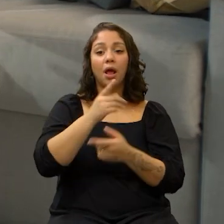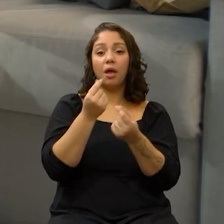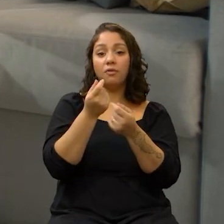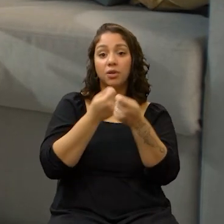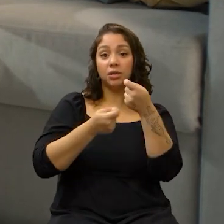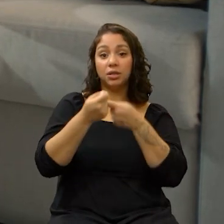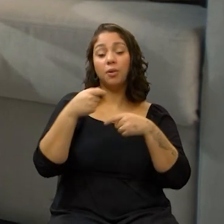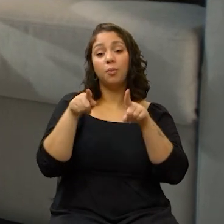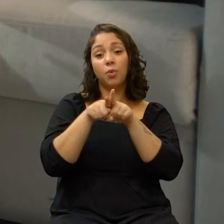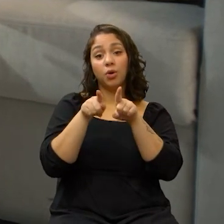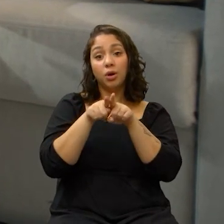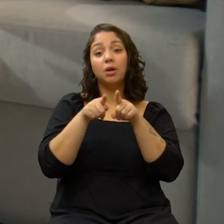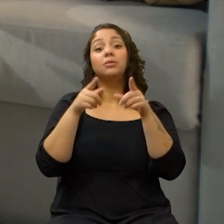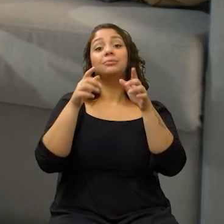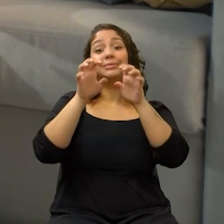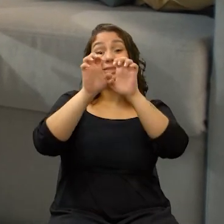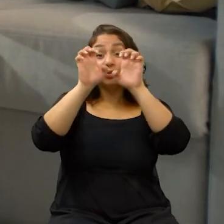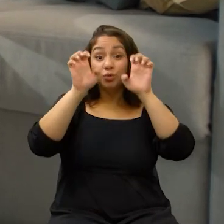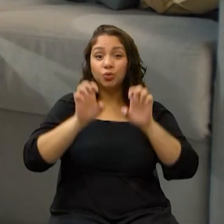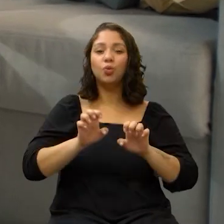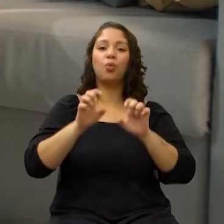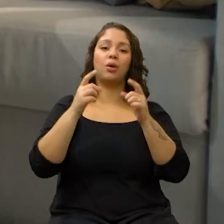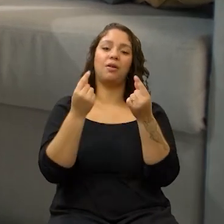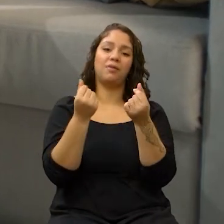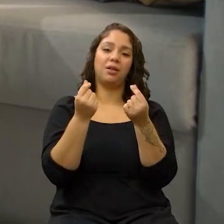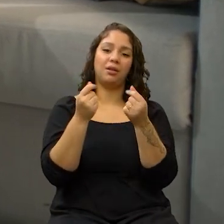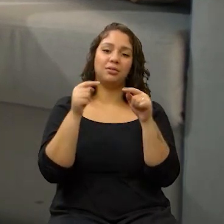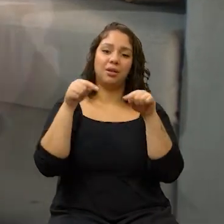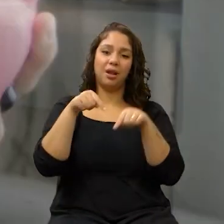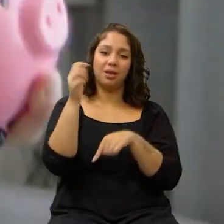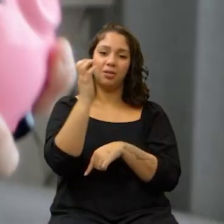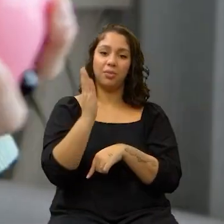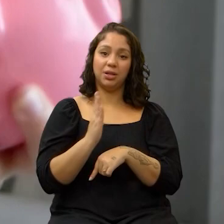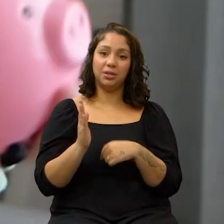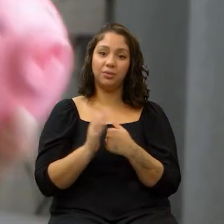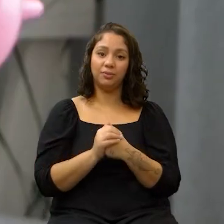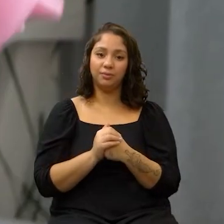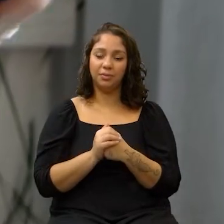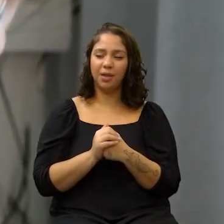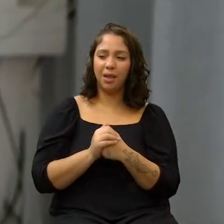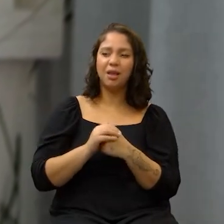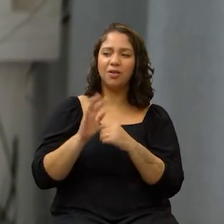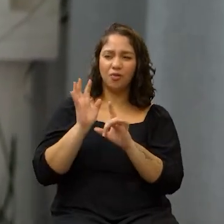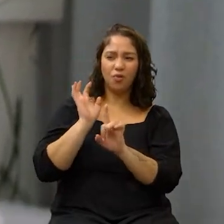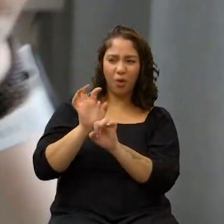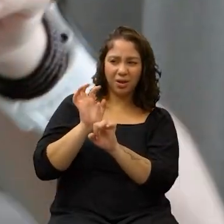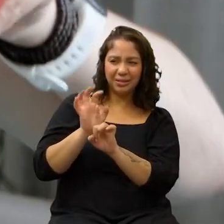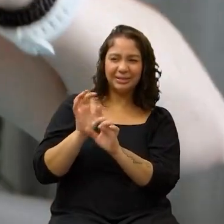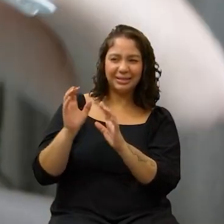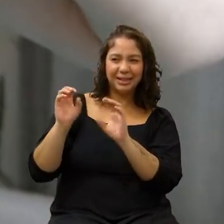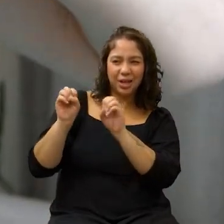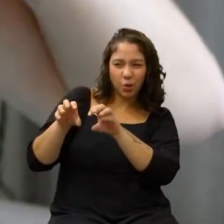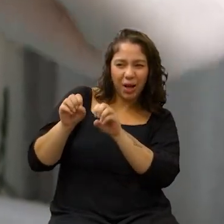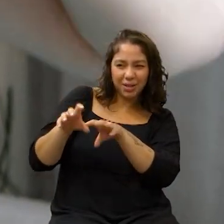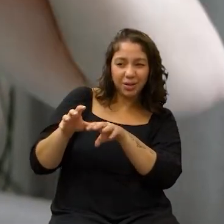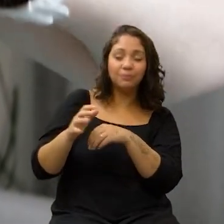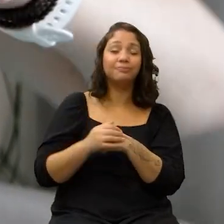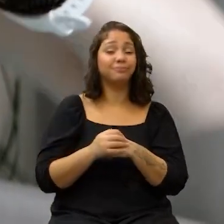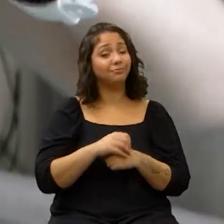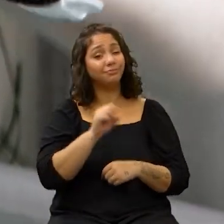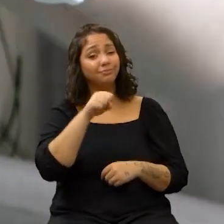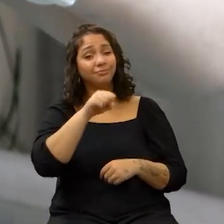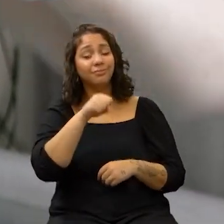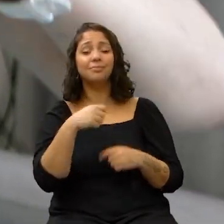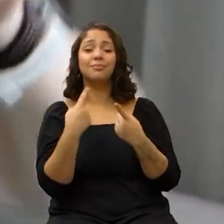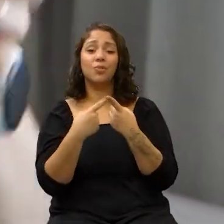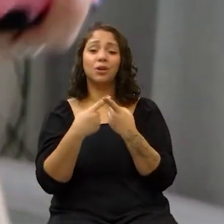própria estrutura econômica que nós tivemos no Brasil durante muito tempo. Esbarra na educação. Esbarra na educação, na estrutura, o